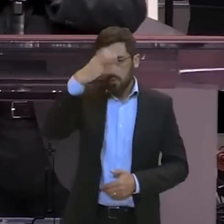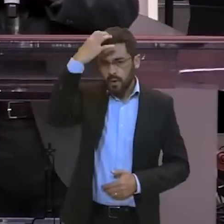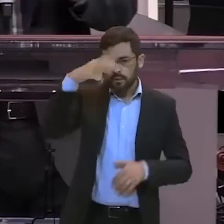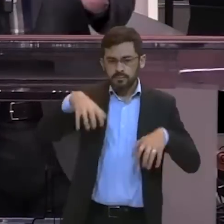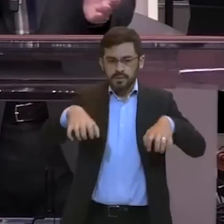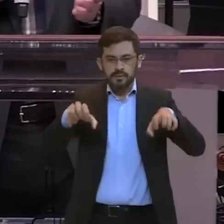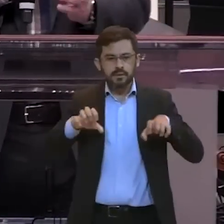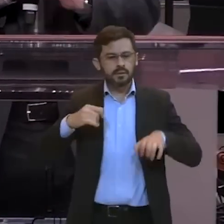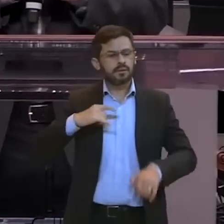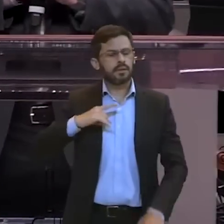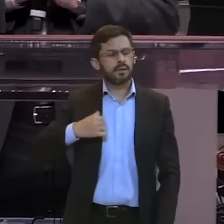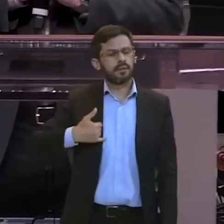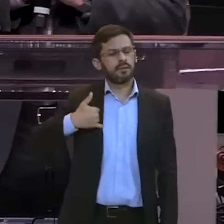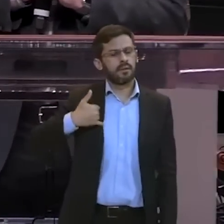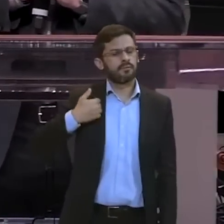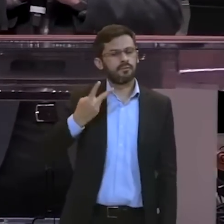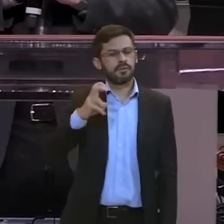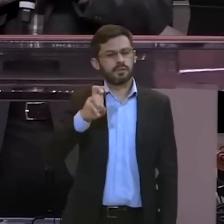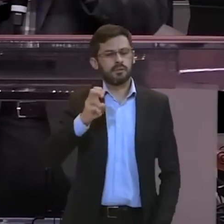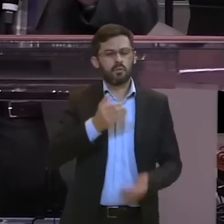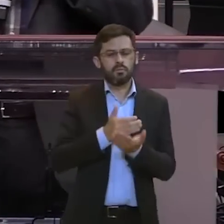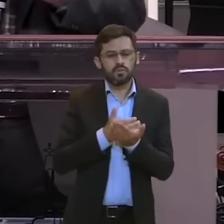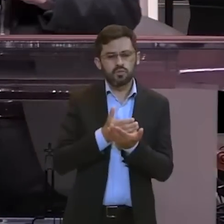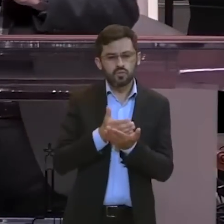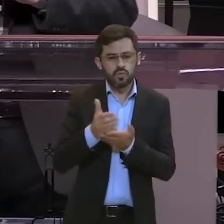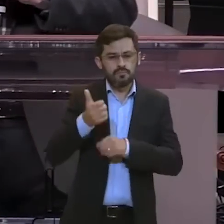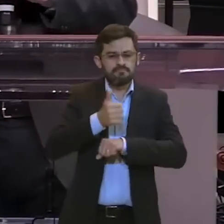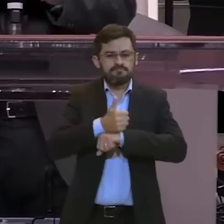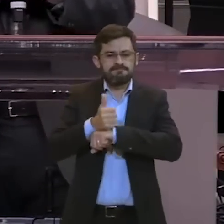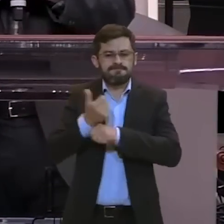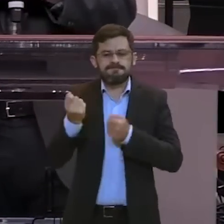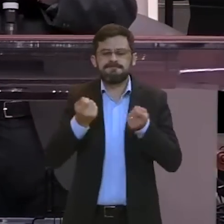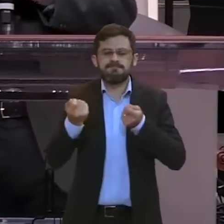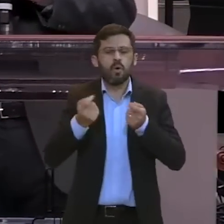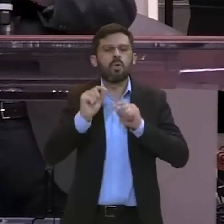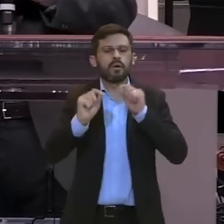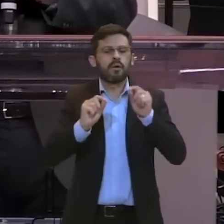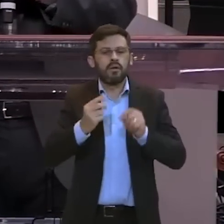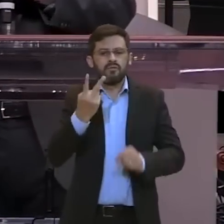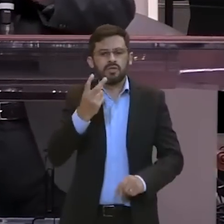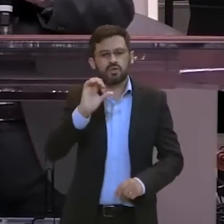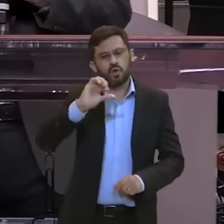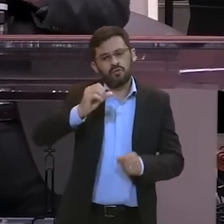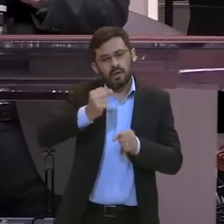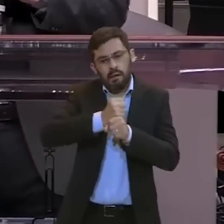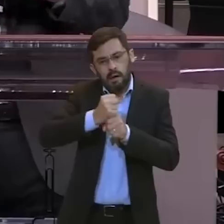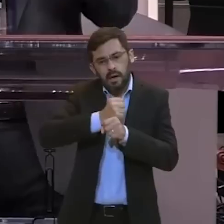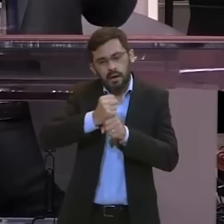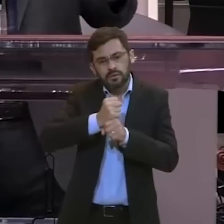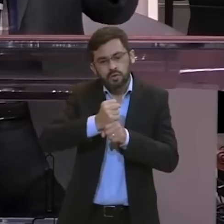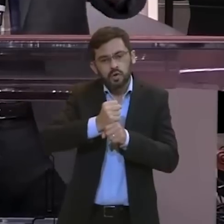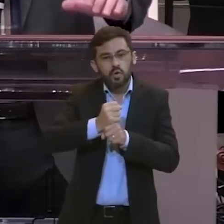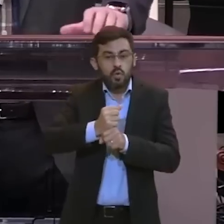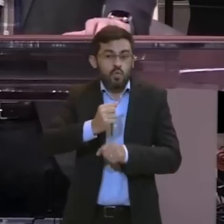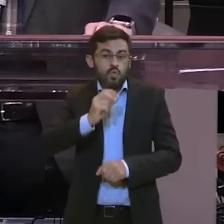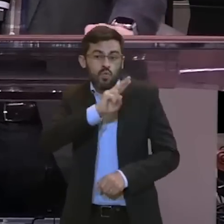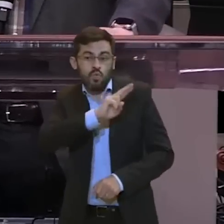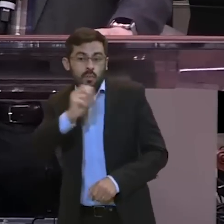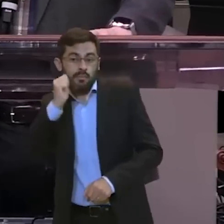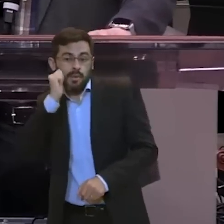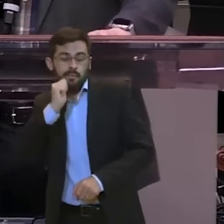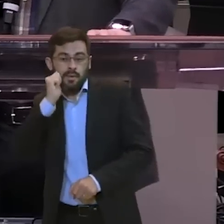idade quando começou a reinar, e reinou 29 anos em Jerusalém. E o nome da sua mãe era Abia, filha